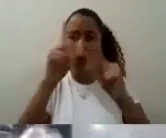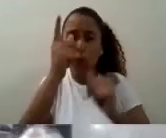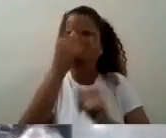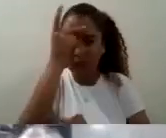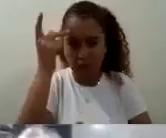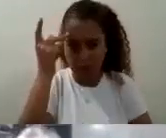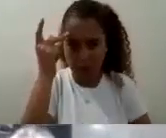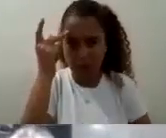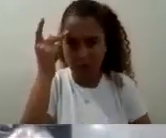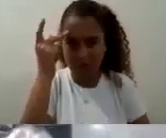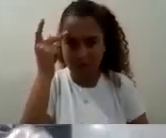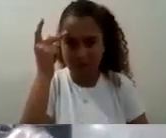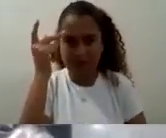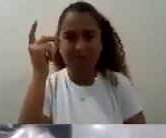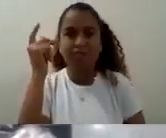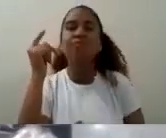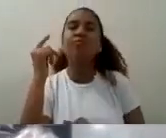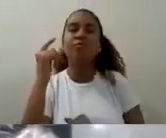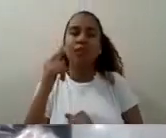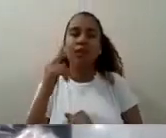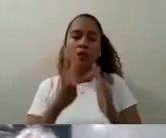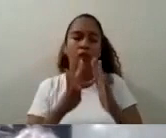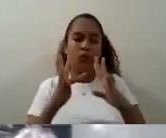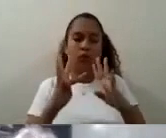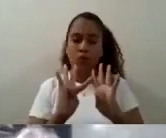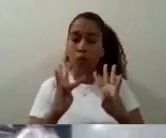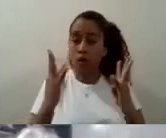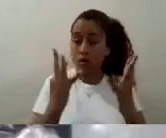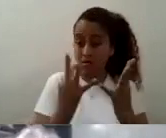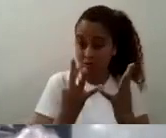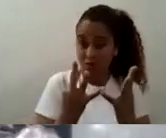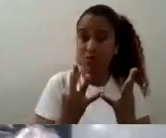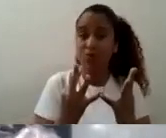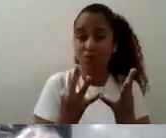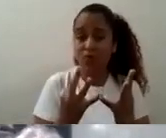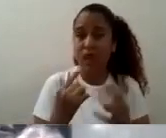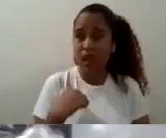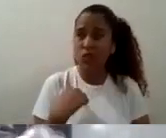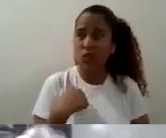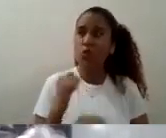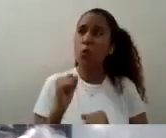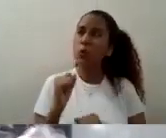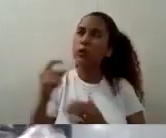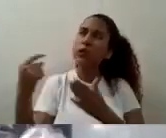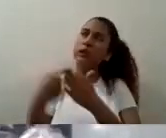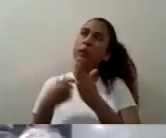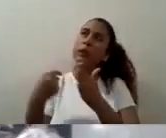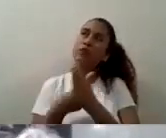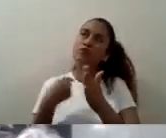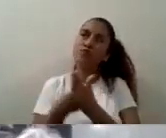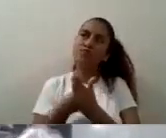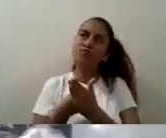pessoas. Que ao longo dos 40 dias de Quaresma, a gente possa se perguntar se a